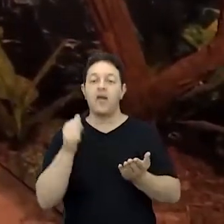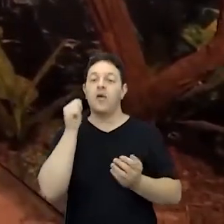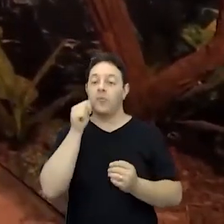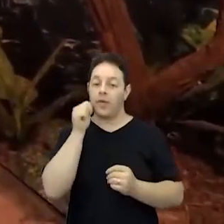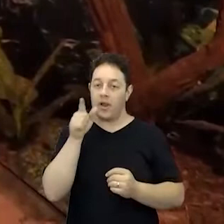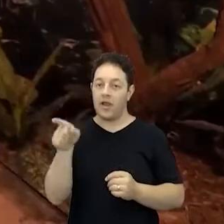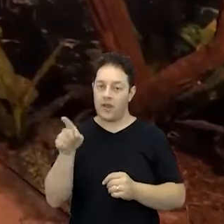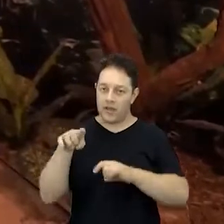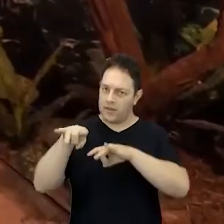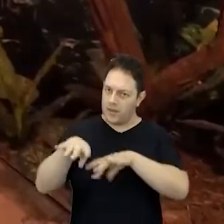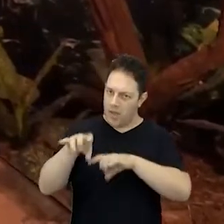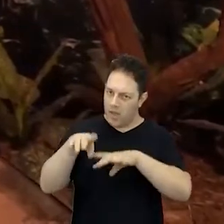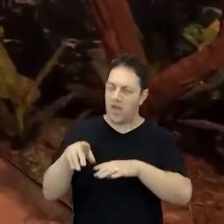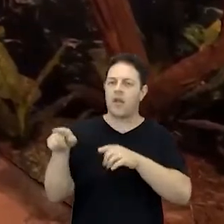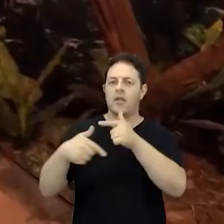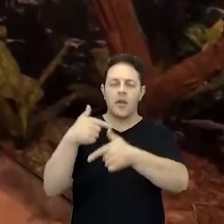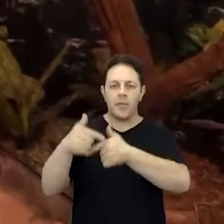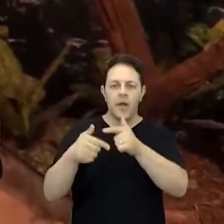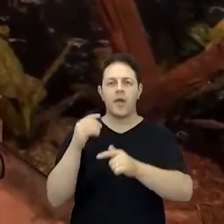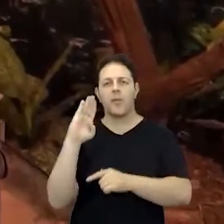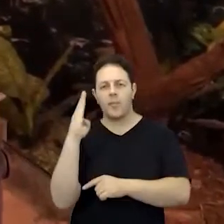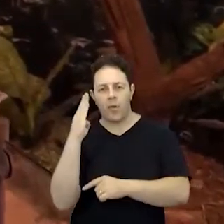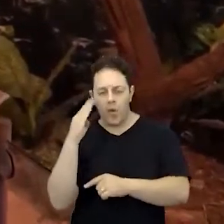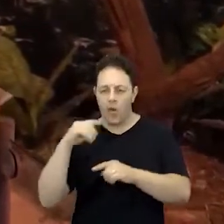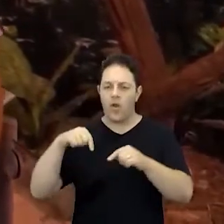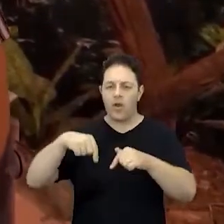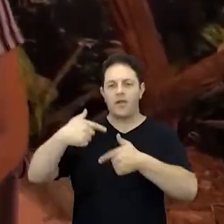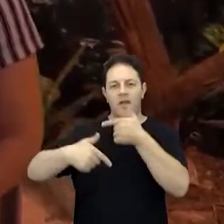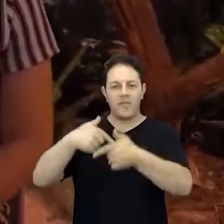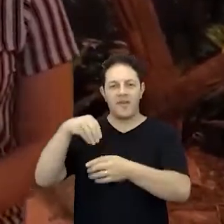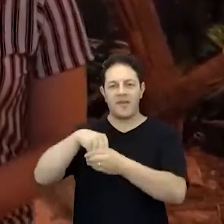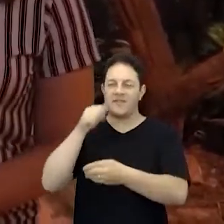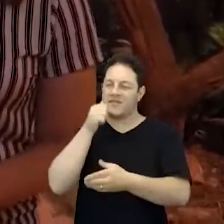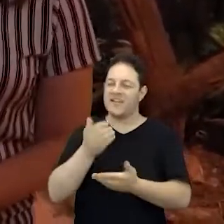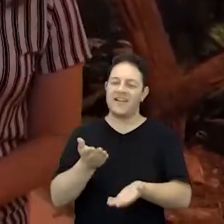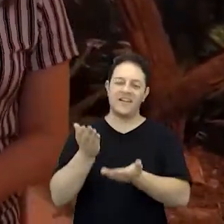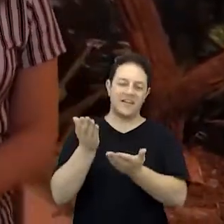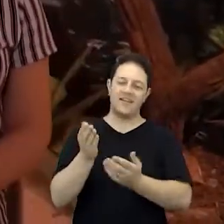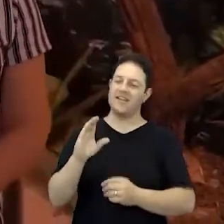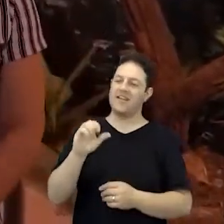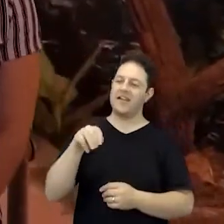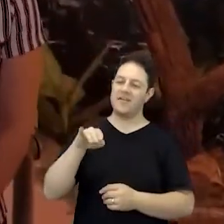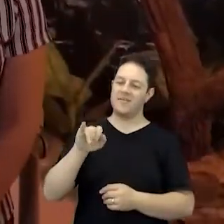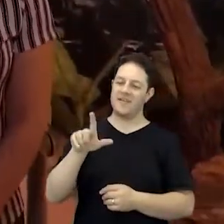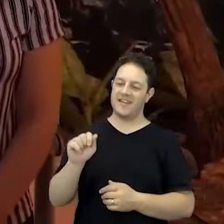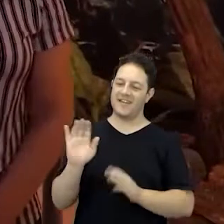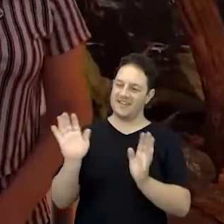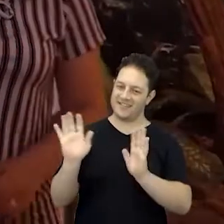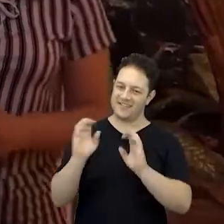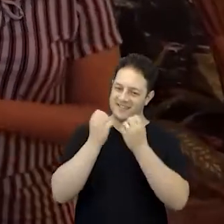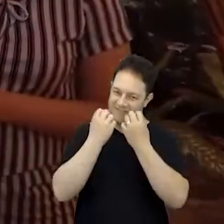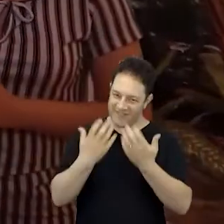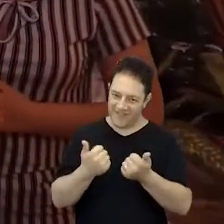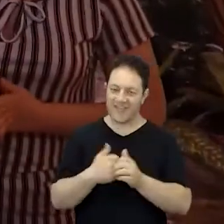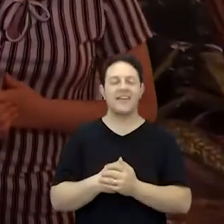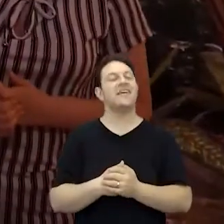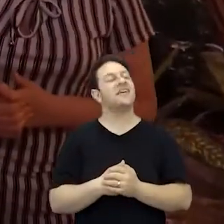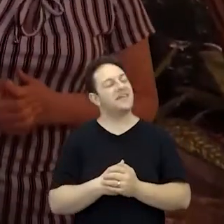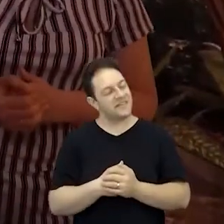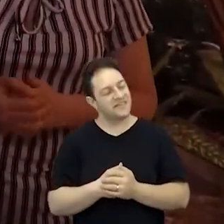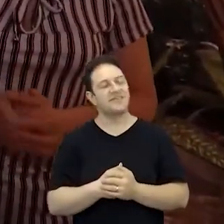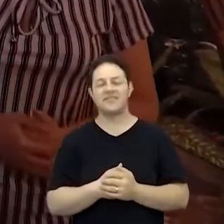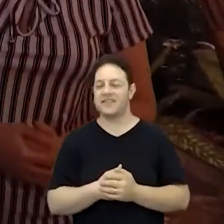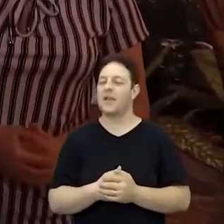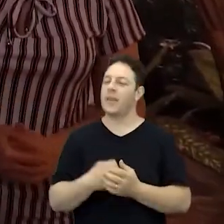técnica na e bióloga que trabalha aqui no museu a Camila tudo bem tudo bem muito